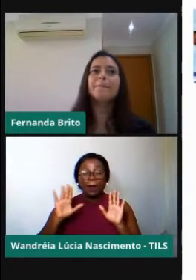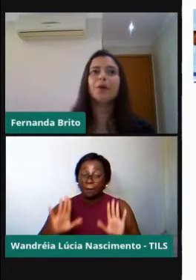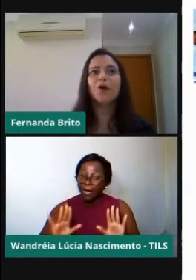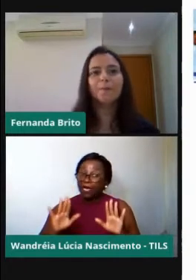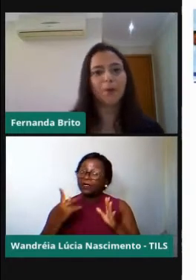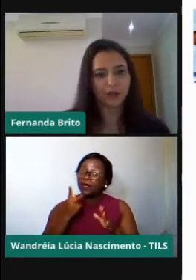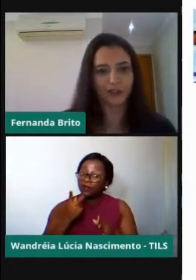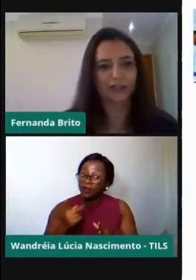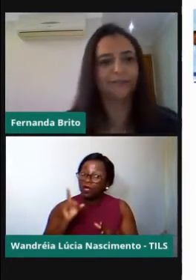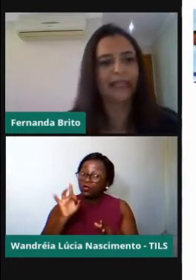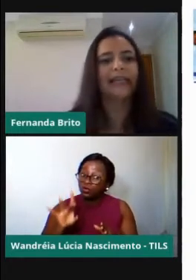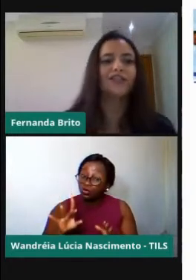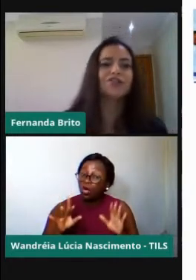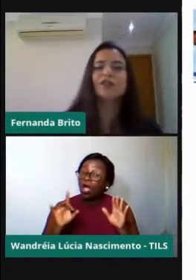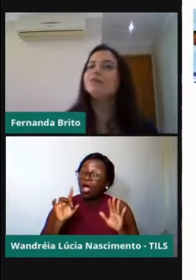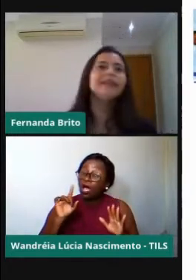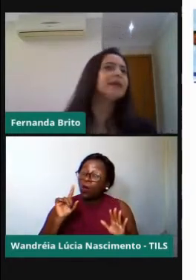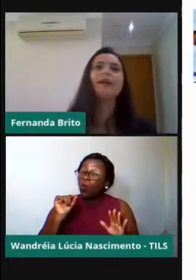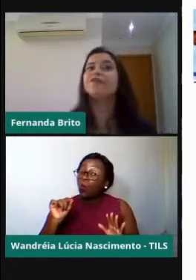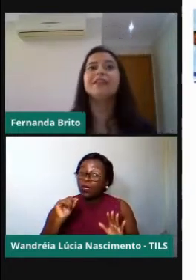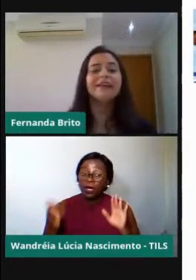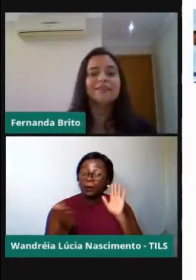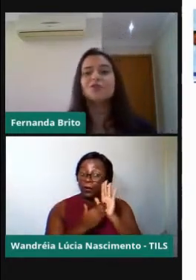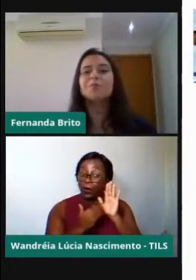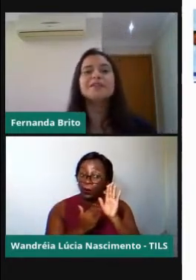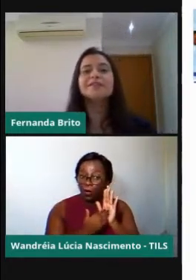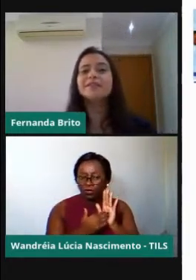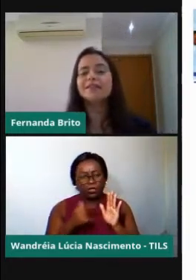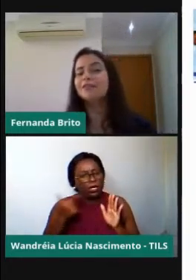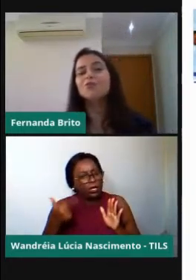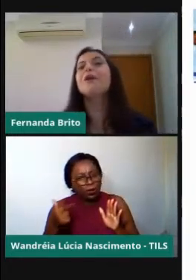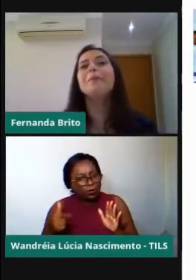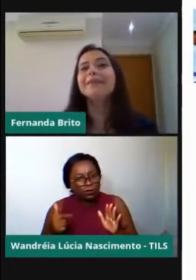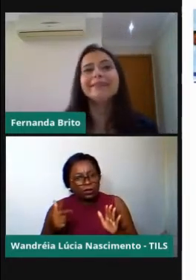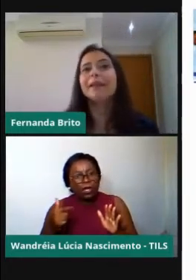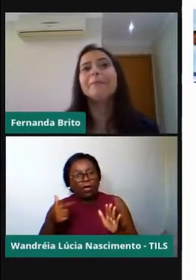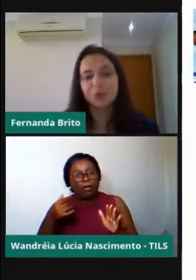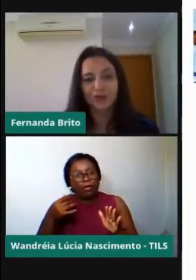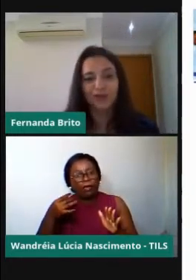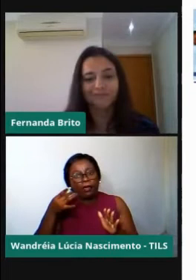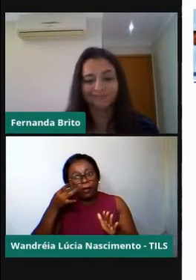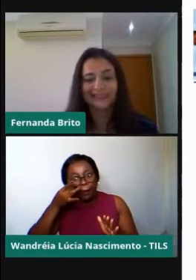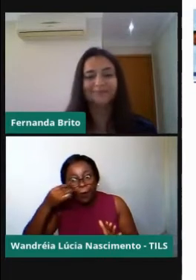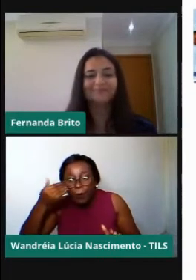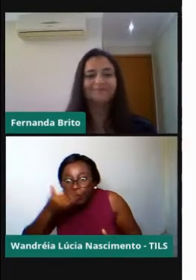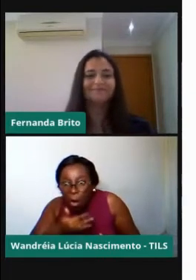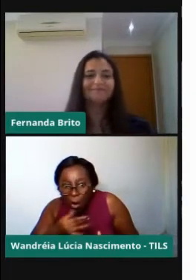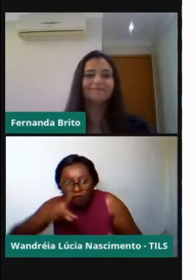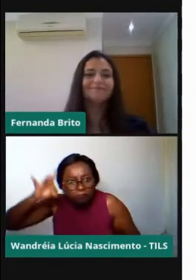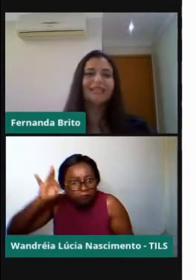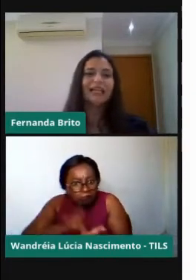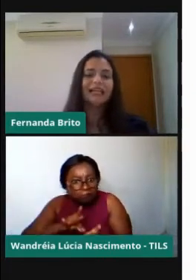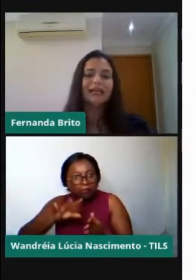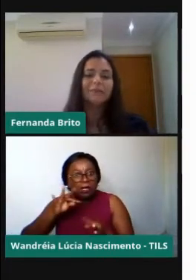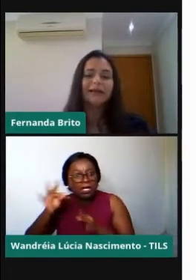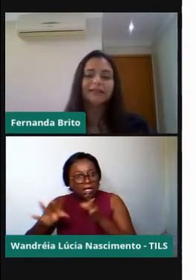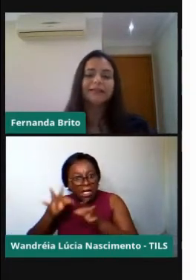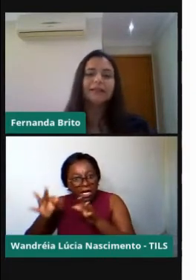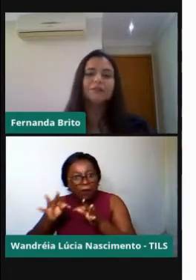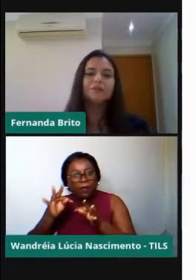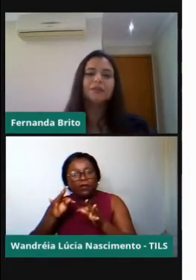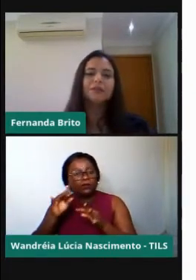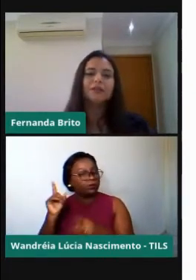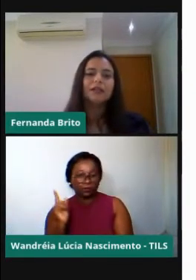uma proposta, né, a gente não tem evidências para dizer que isso é uma terapêutica, né.